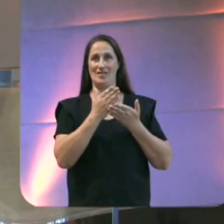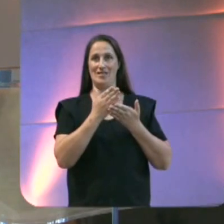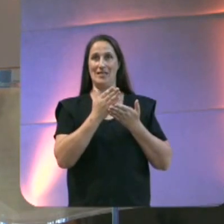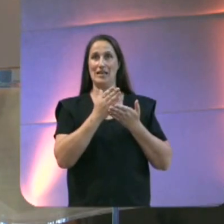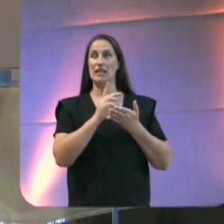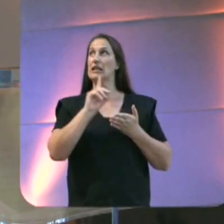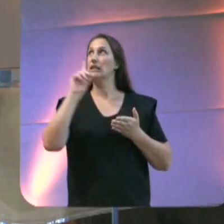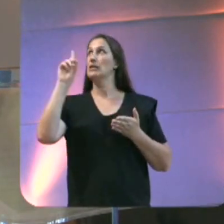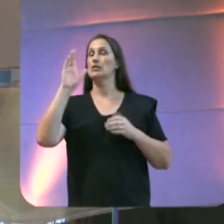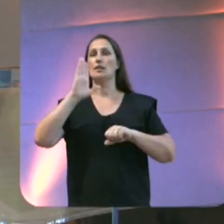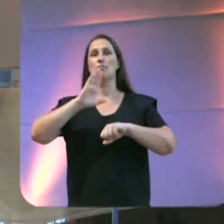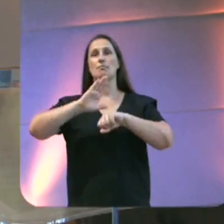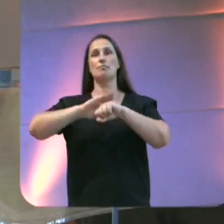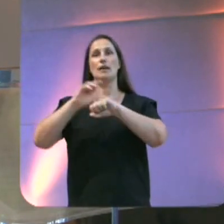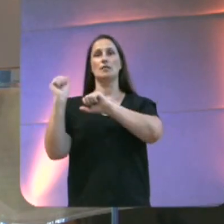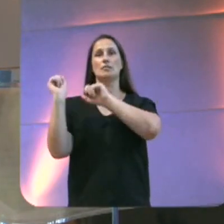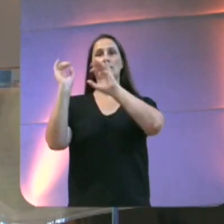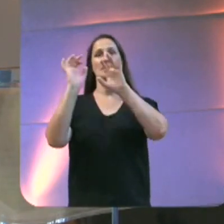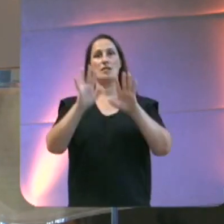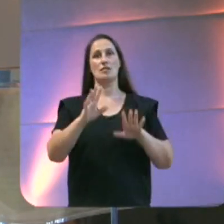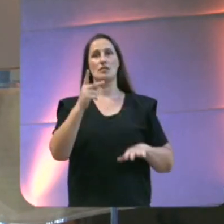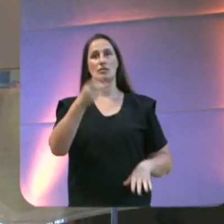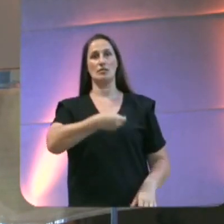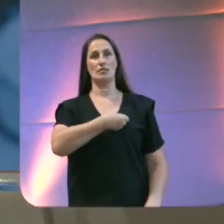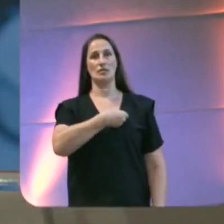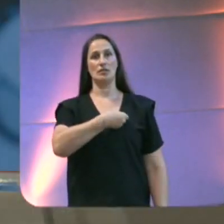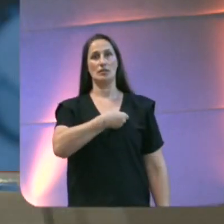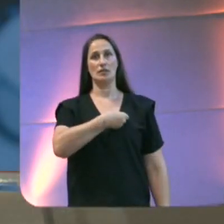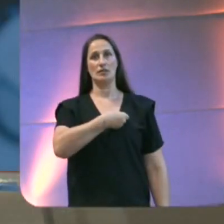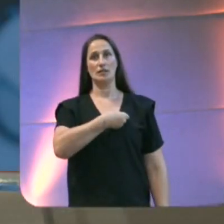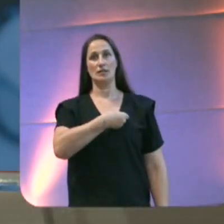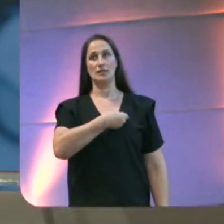Deus tem mais para derramar sobre a tua vida.